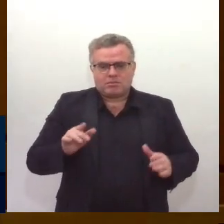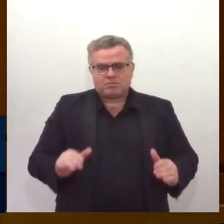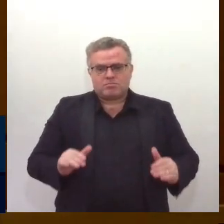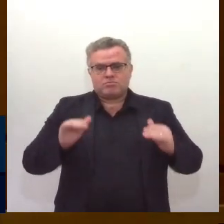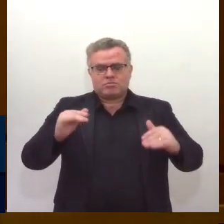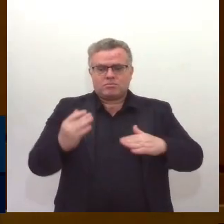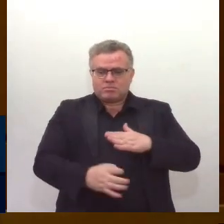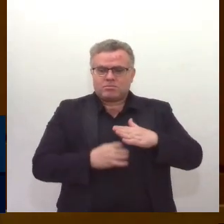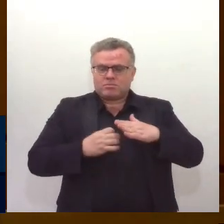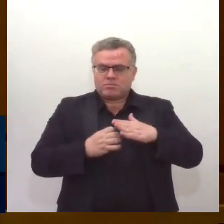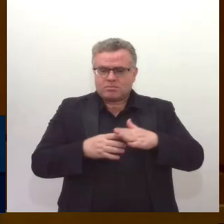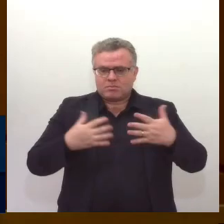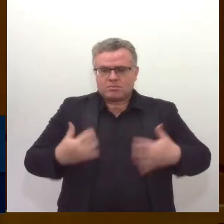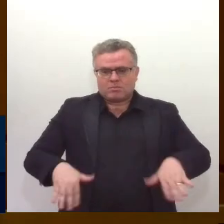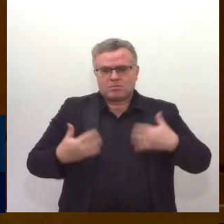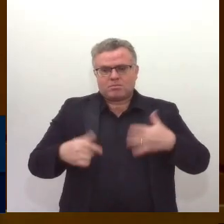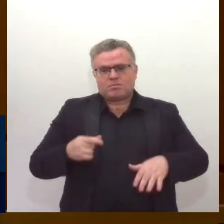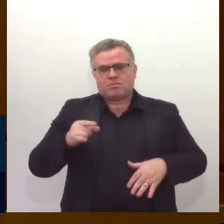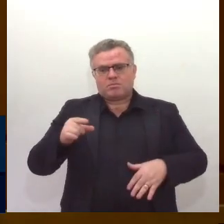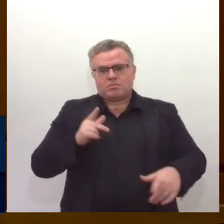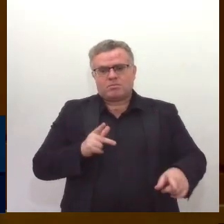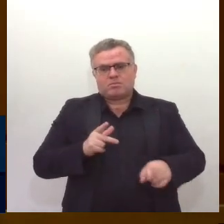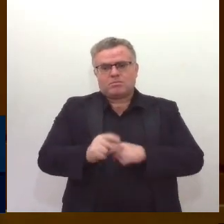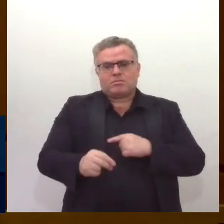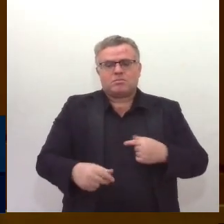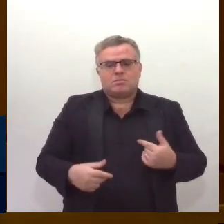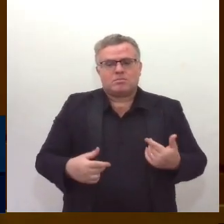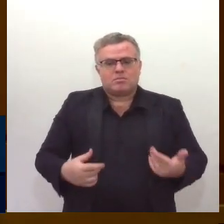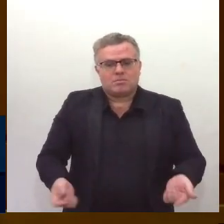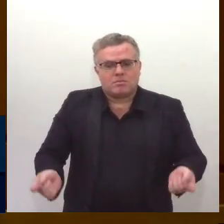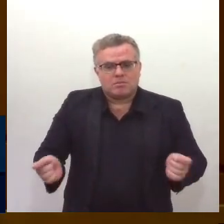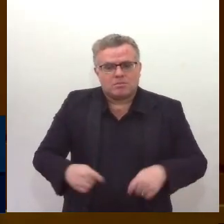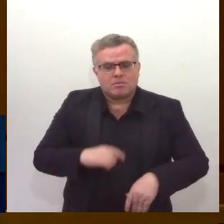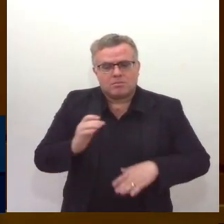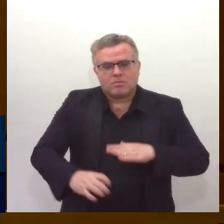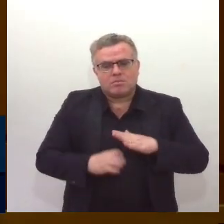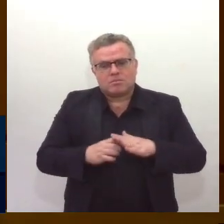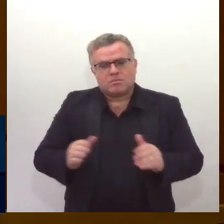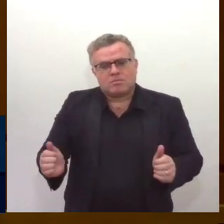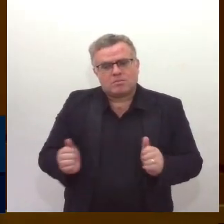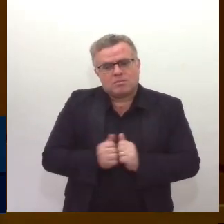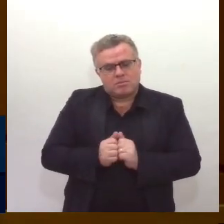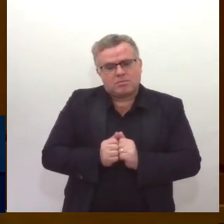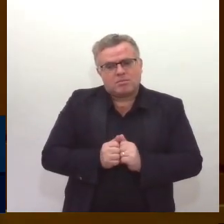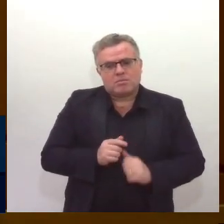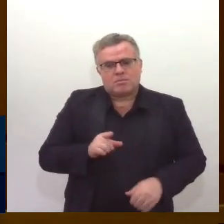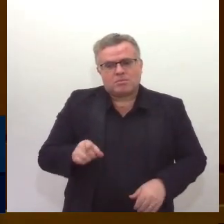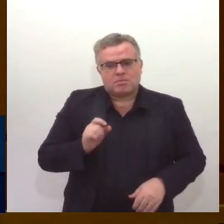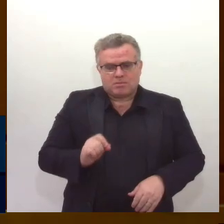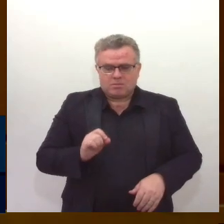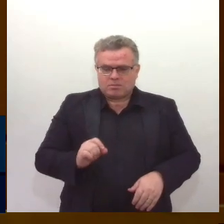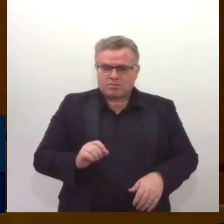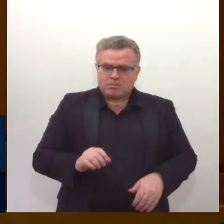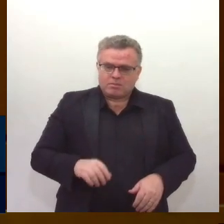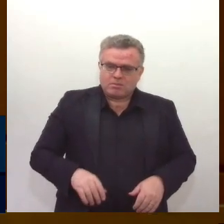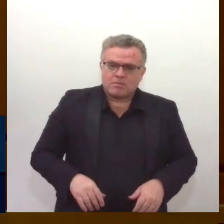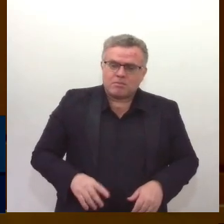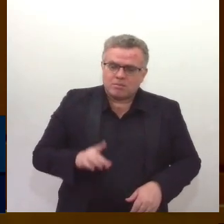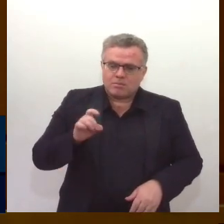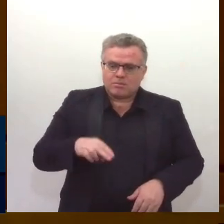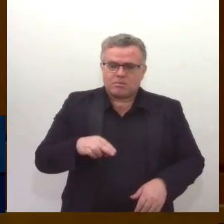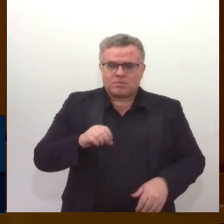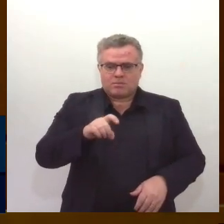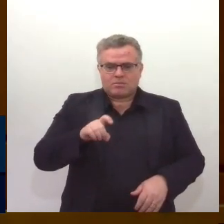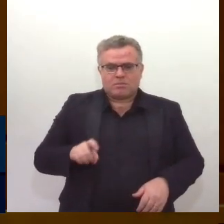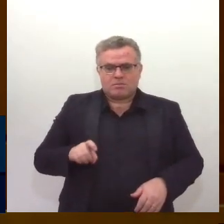está com outro mega empresário, que é o dono do X, que que ameaça a democracia nos países,